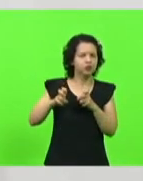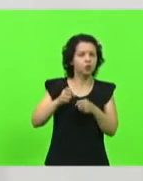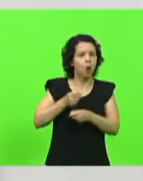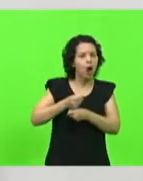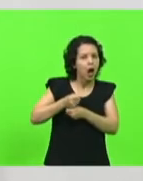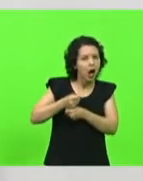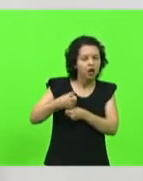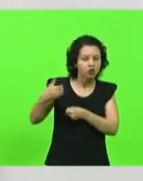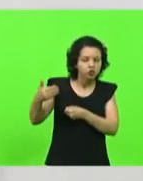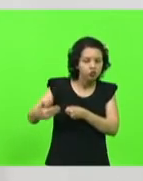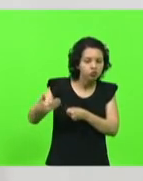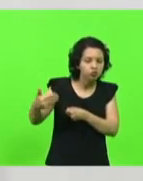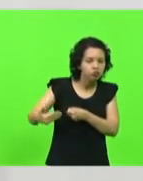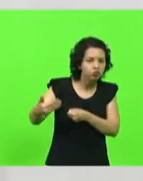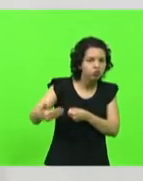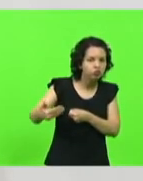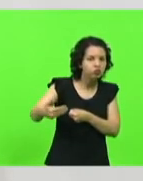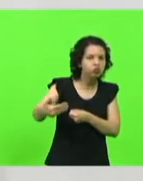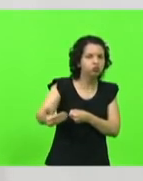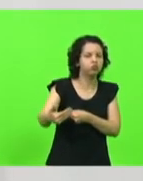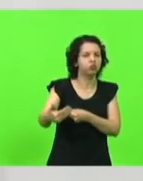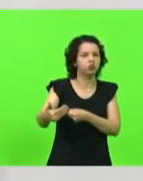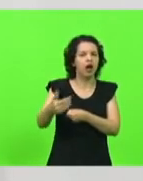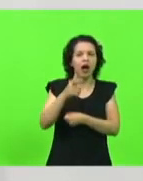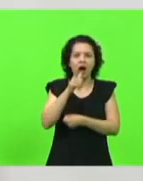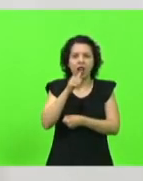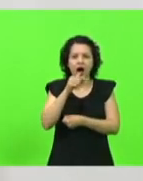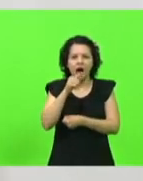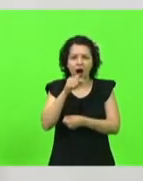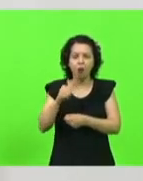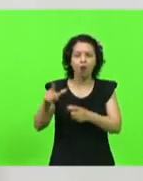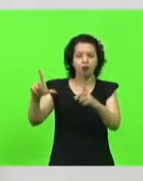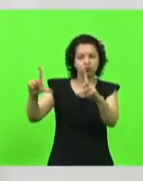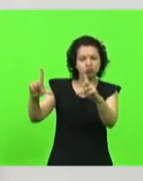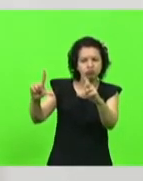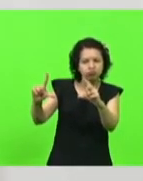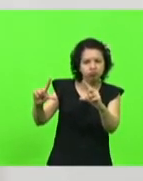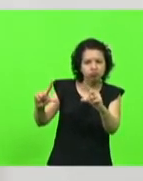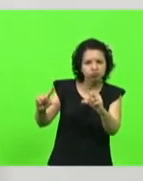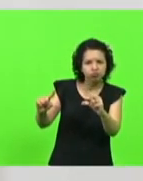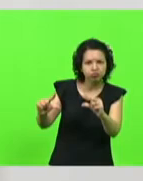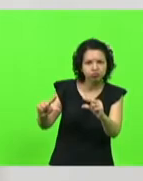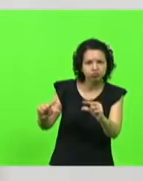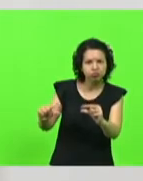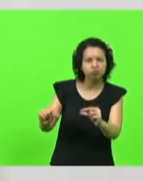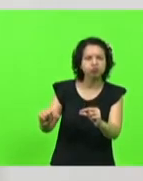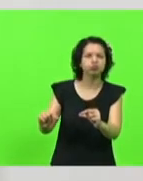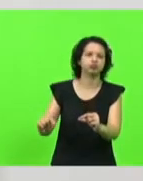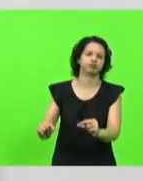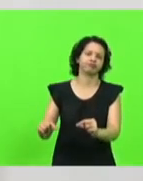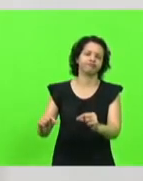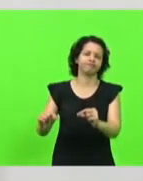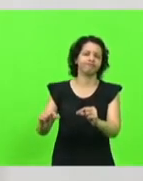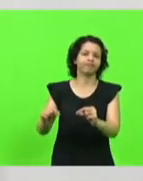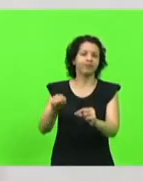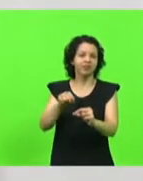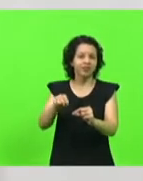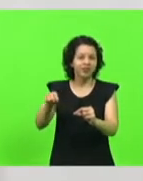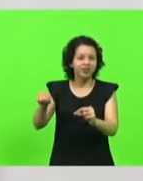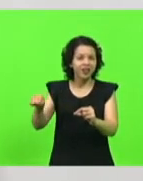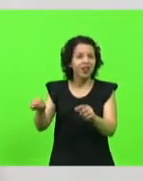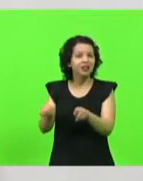anos, os recursos hídricos estão cada vez mais sendo